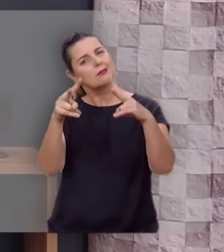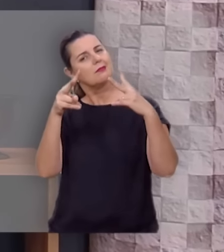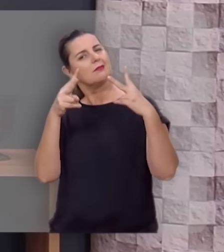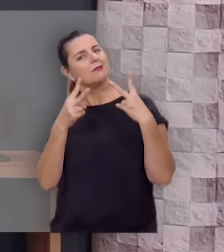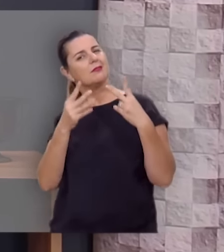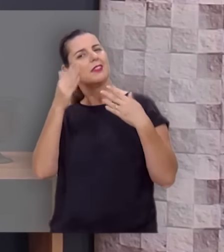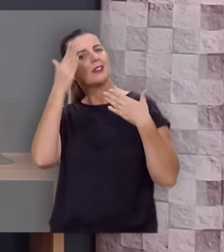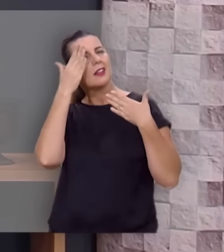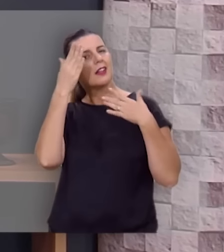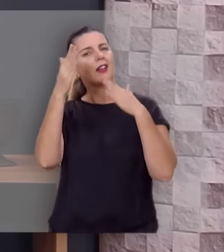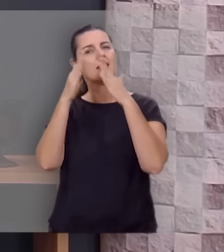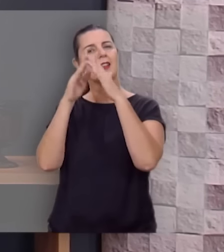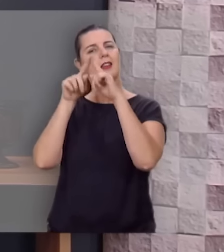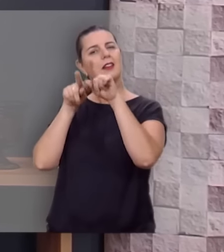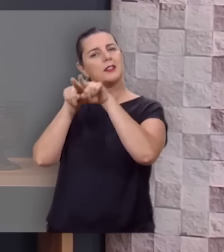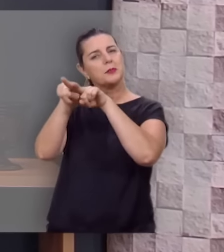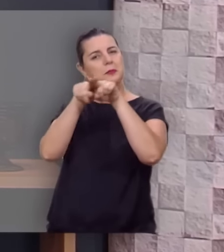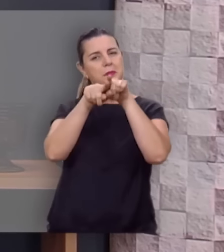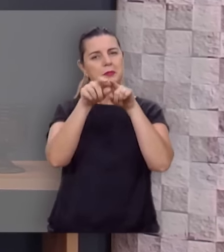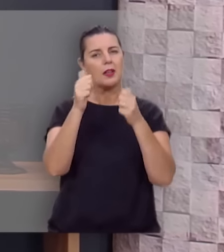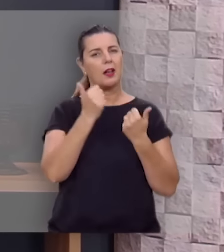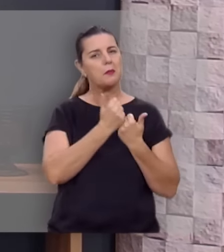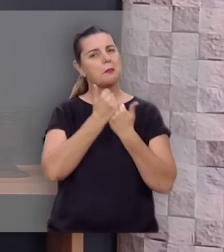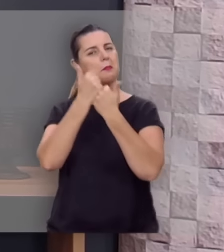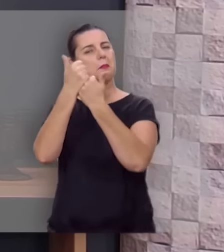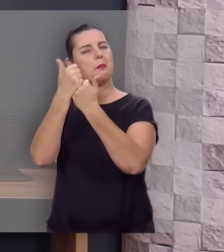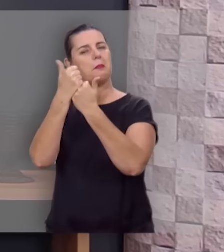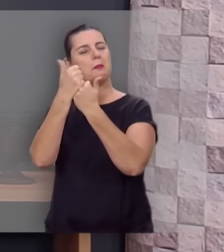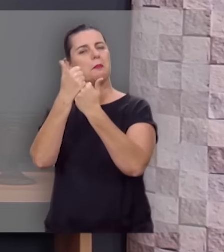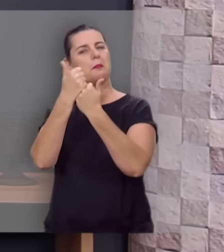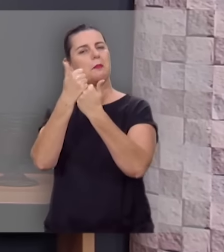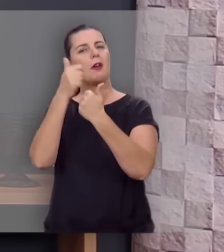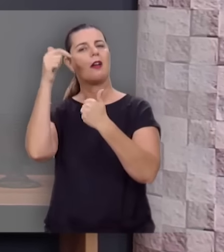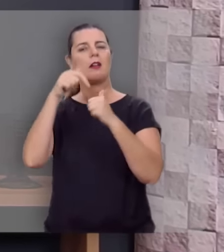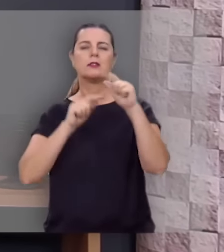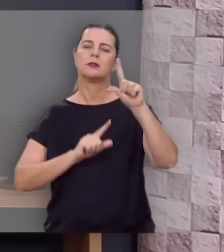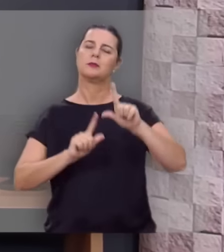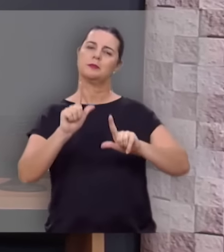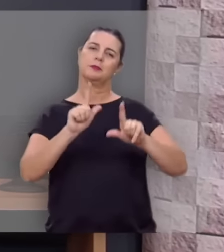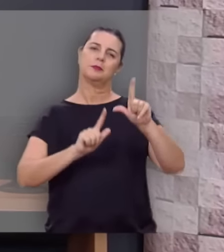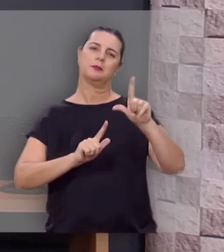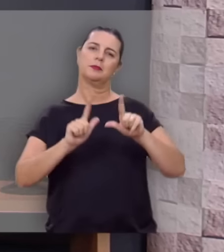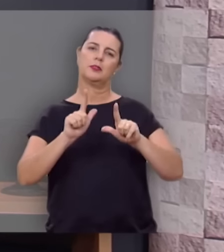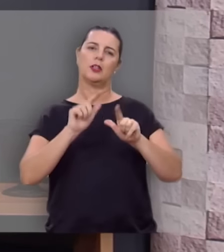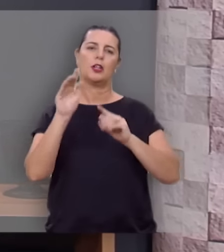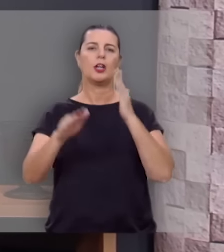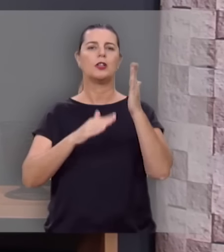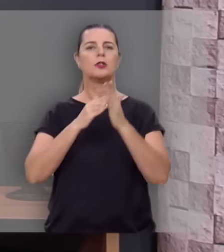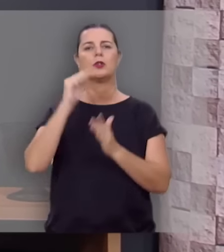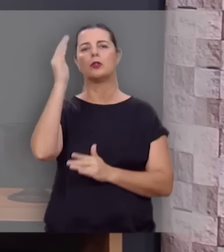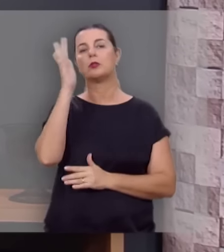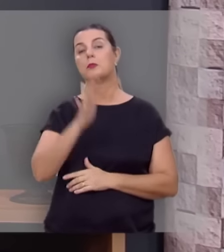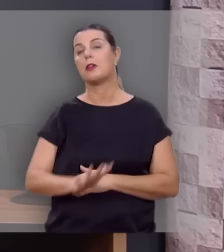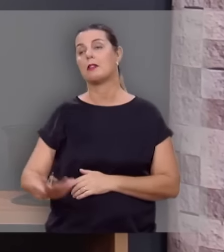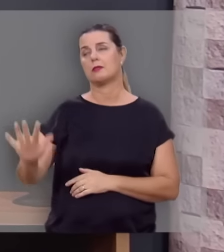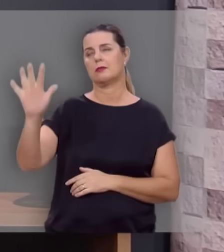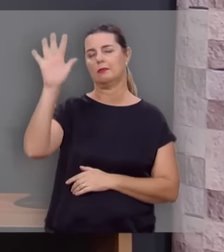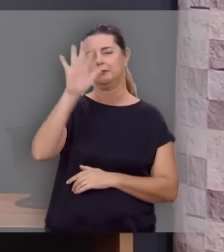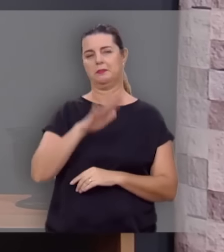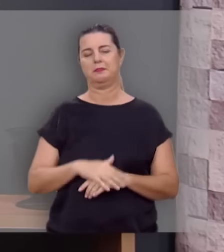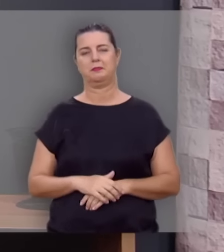audiência, agradecer às igrejas irmãs que apoiam este programa em todo o território